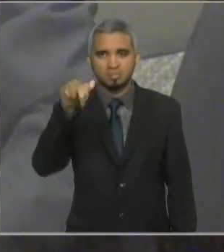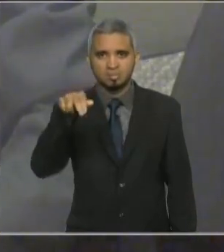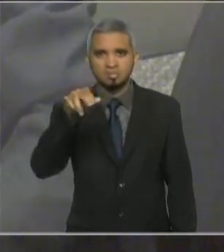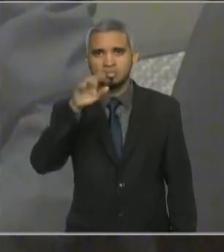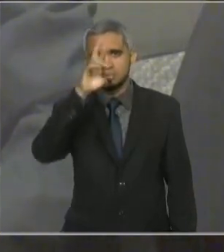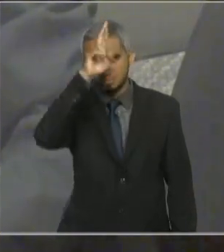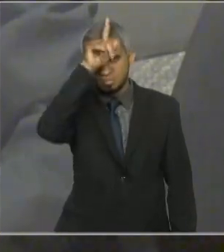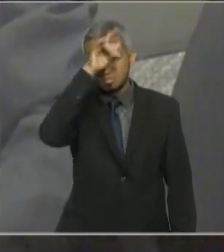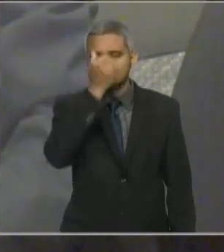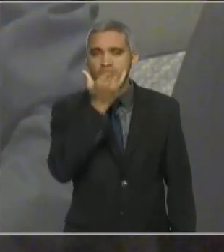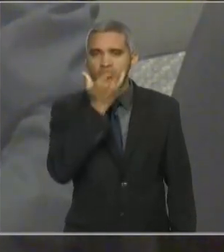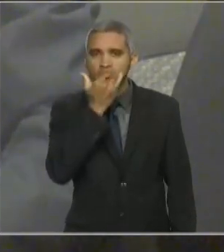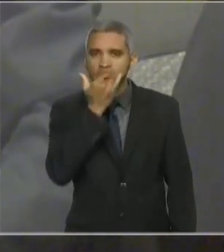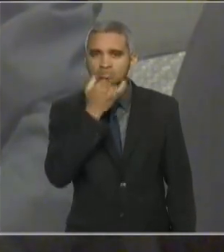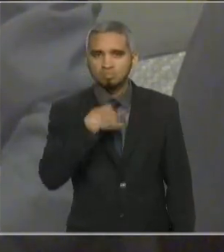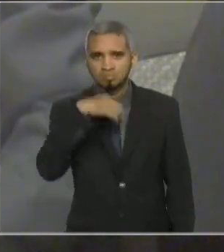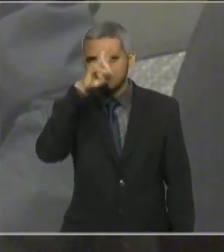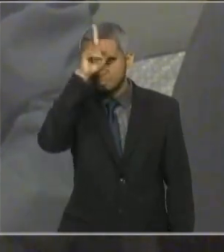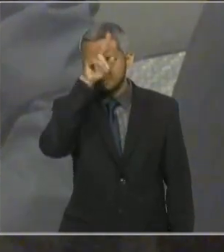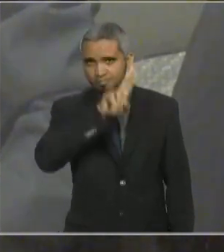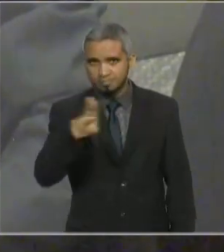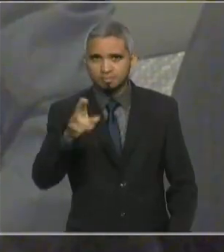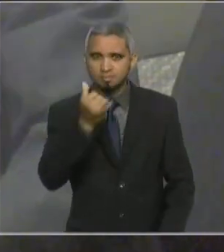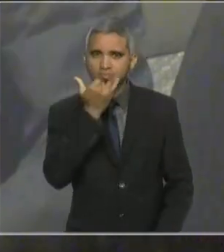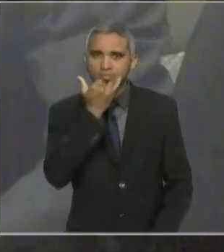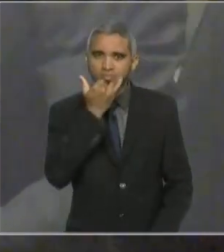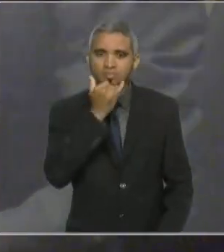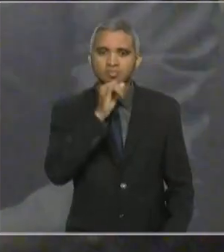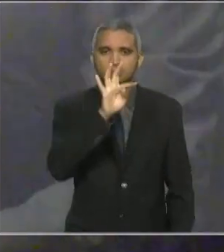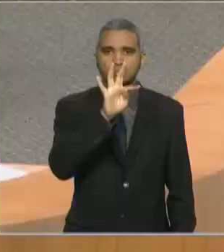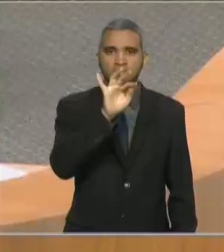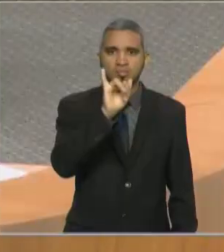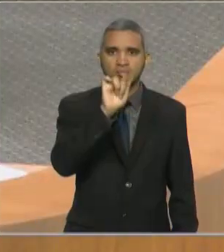Me perdoe pela falha. Tiago Dias.